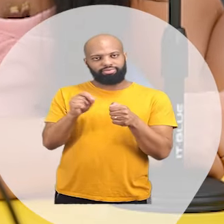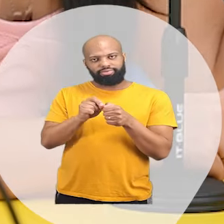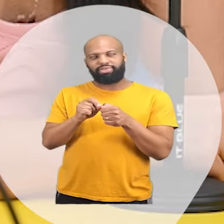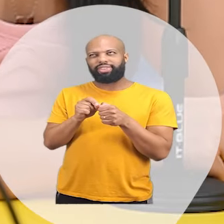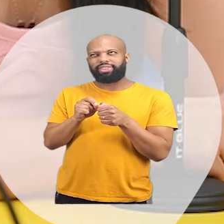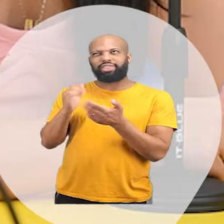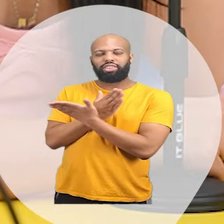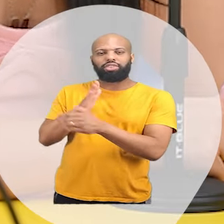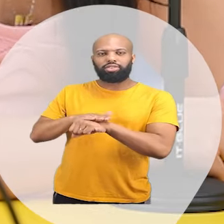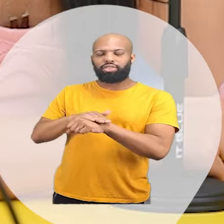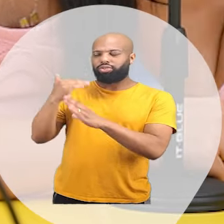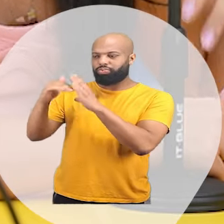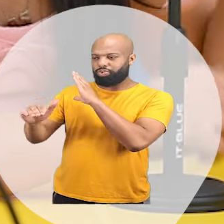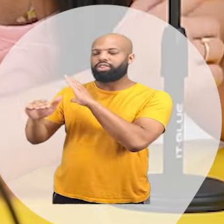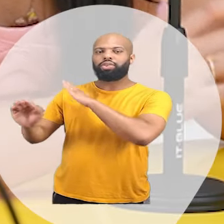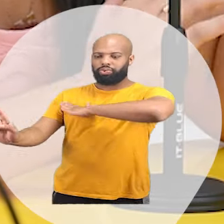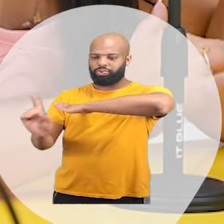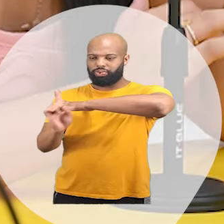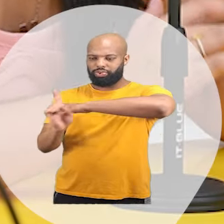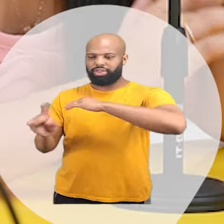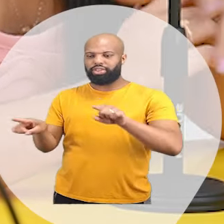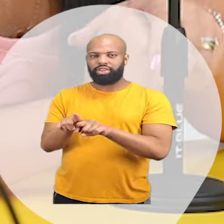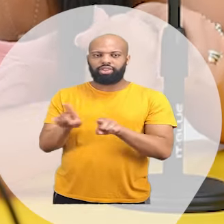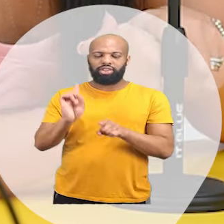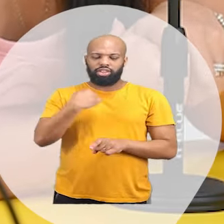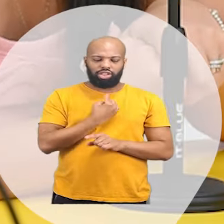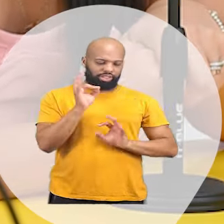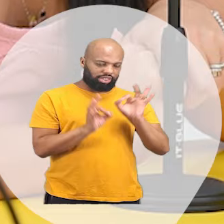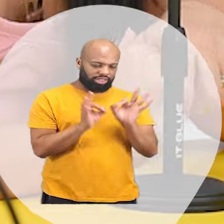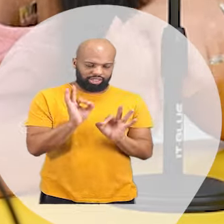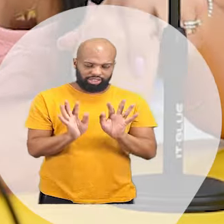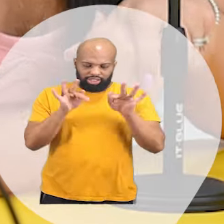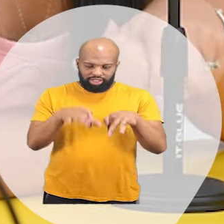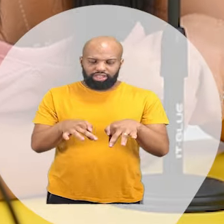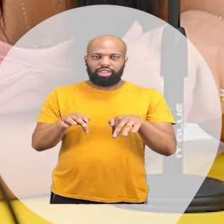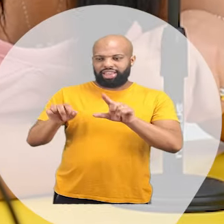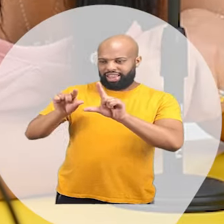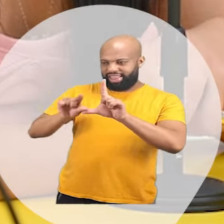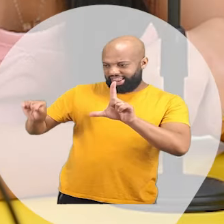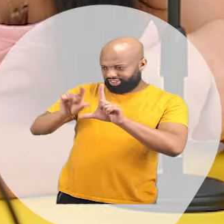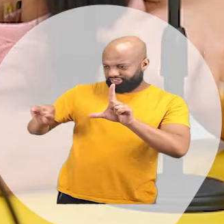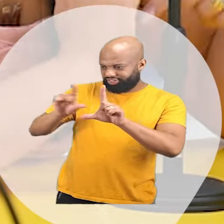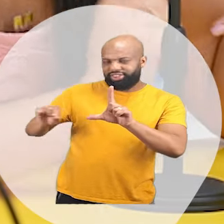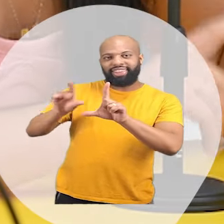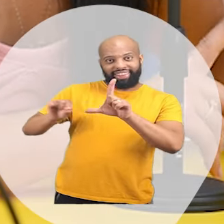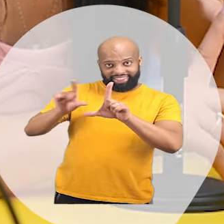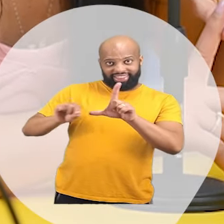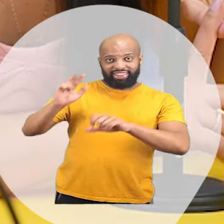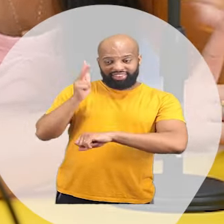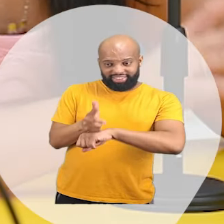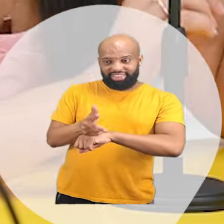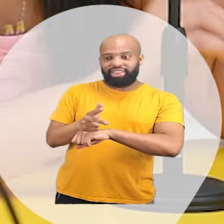vai às vezes para o cliente ou para nossa legenda na